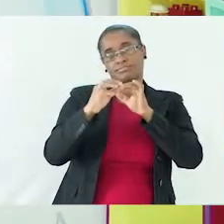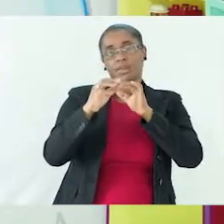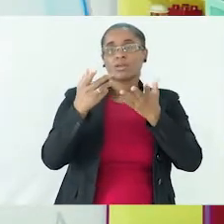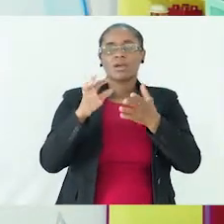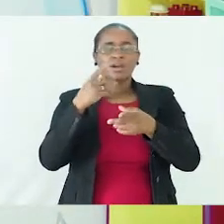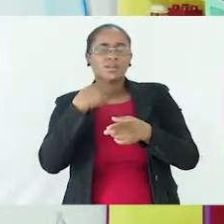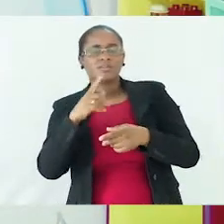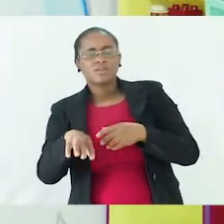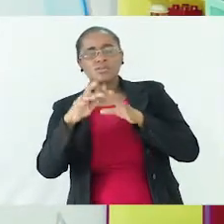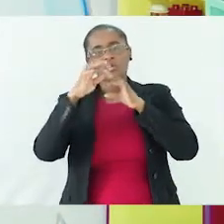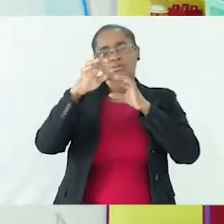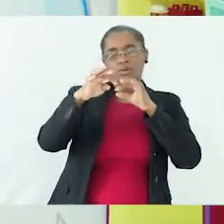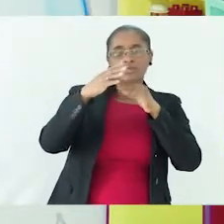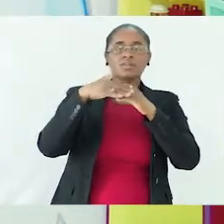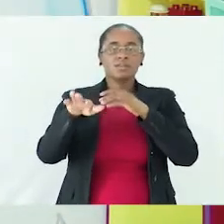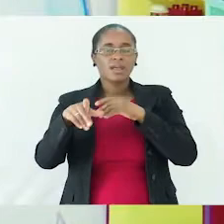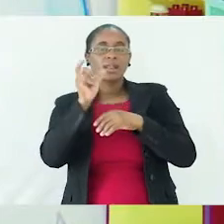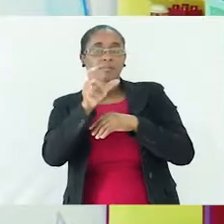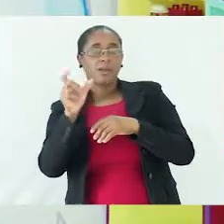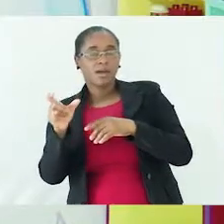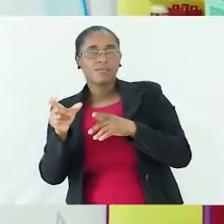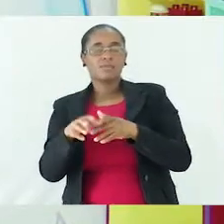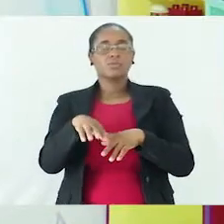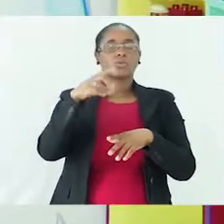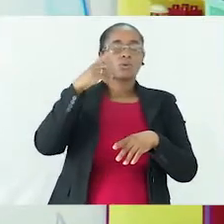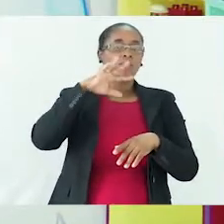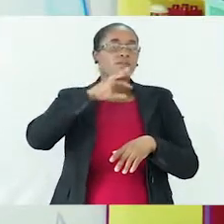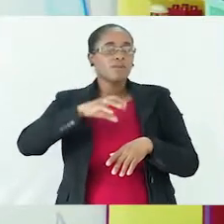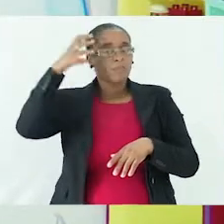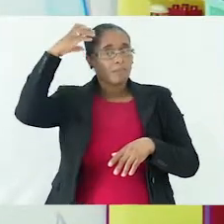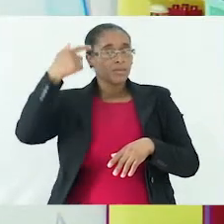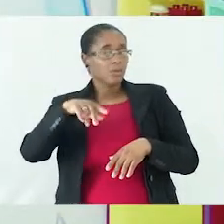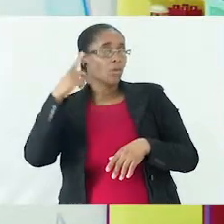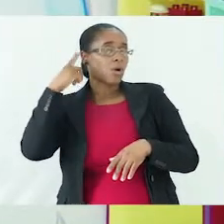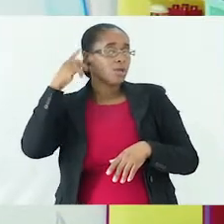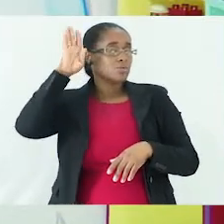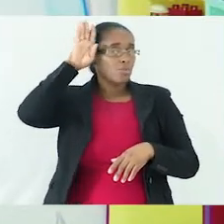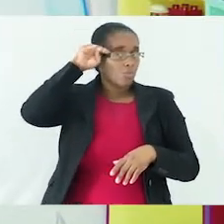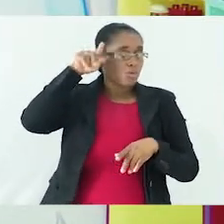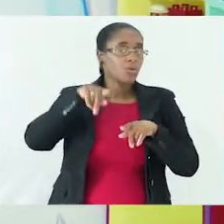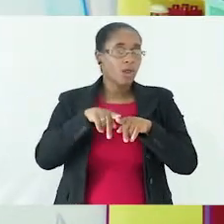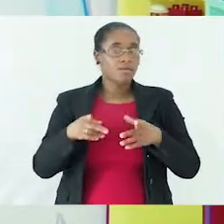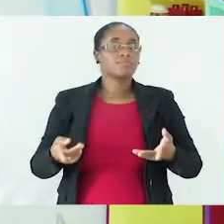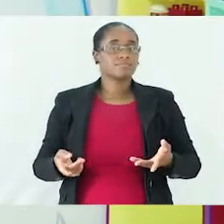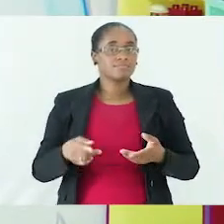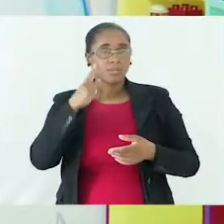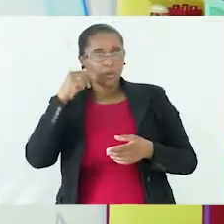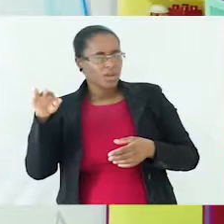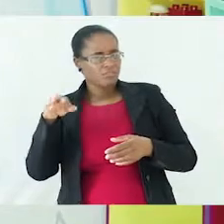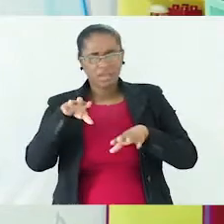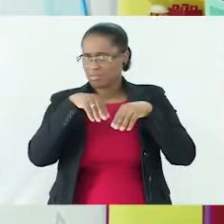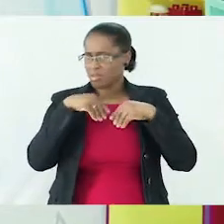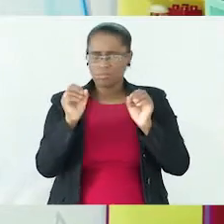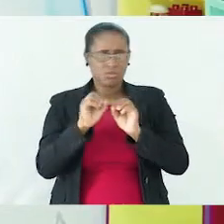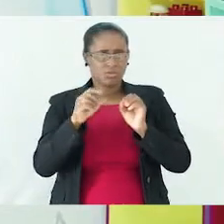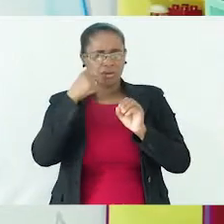a flauta, saía aquela coisinha: o príncipe tem orelhas de burro. Então ele não acreditava. Ele